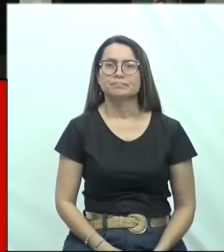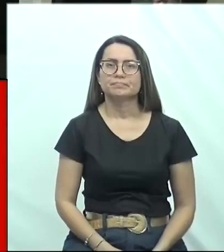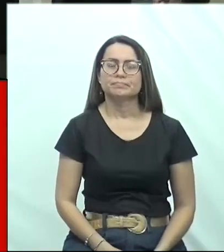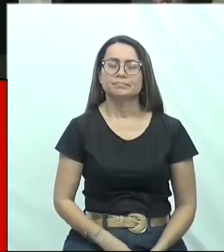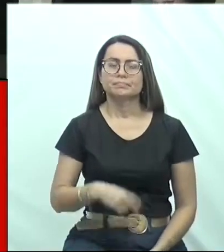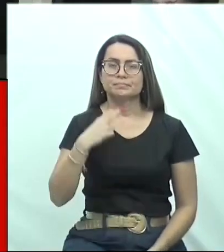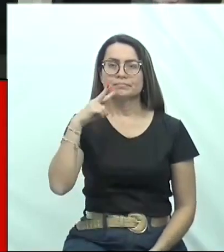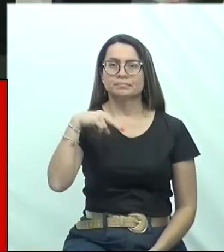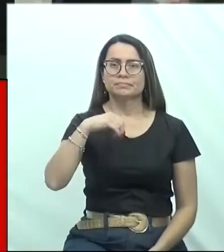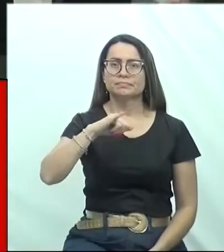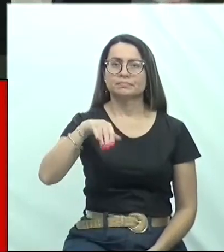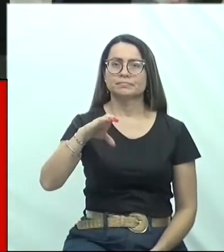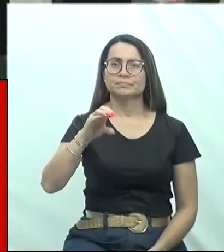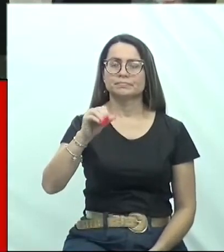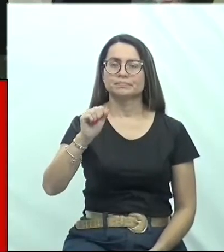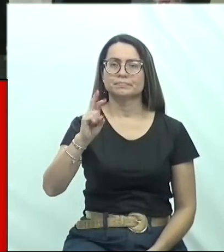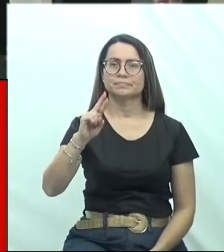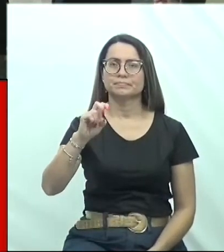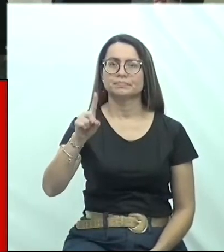de Jesus.